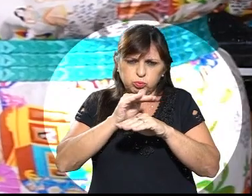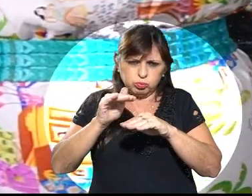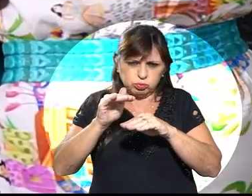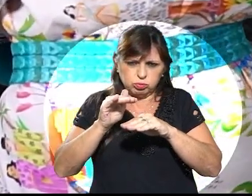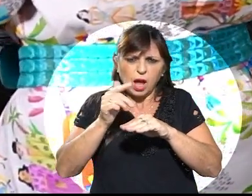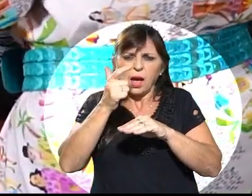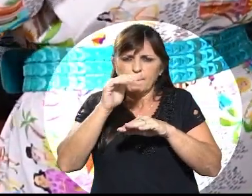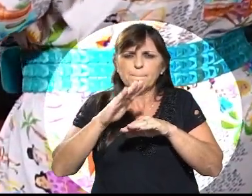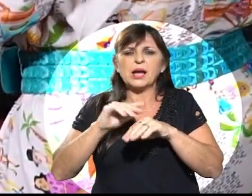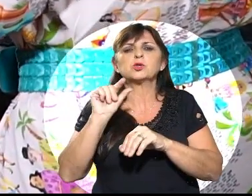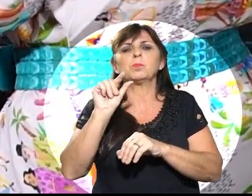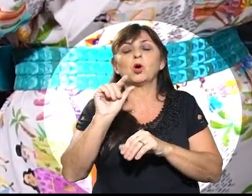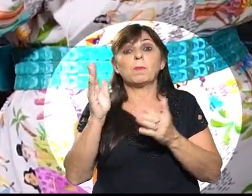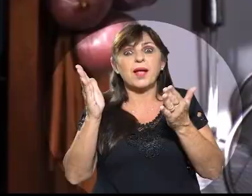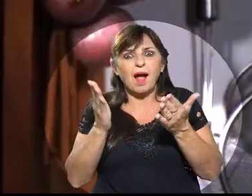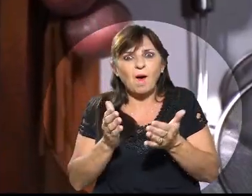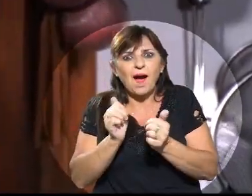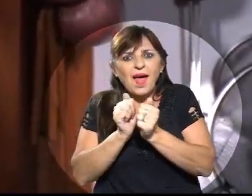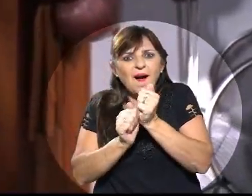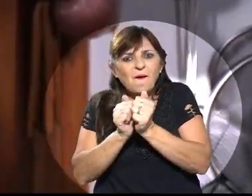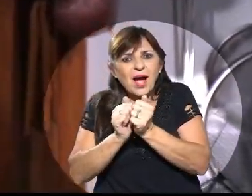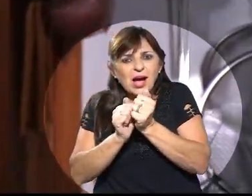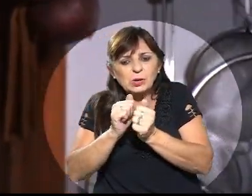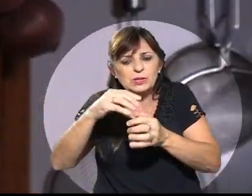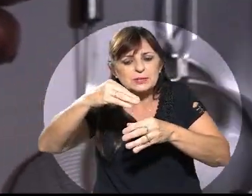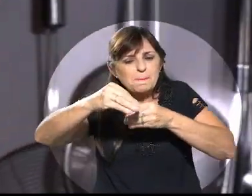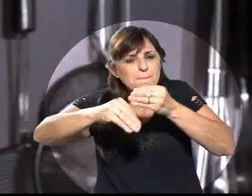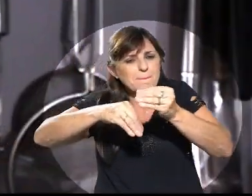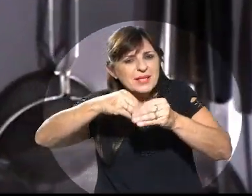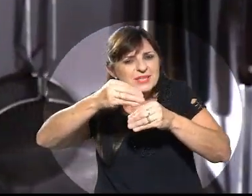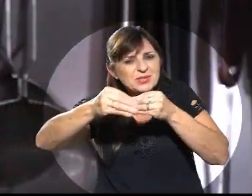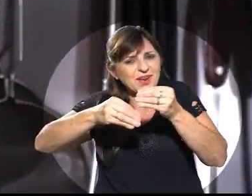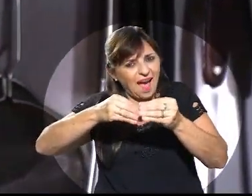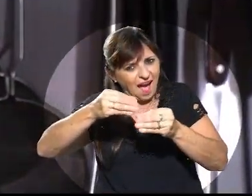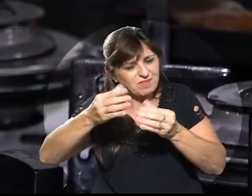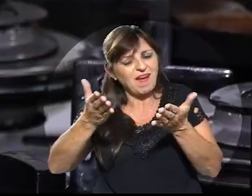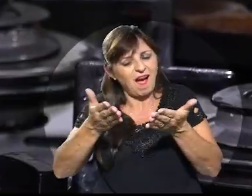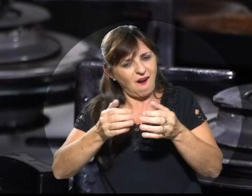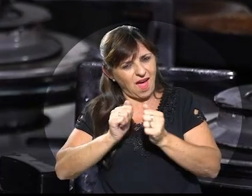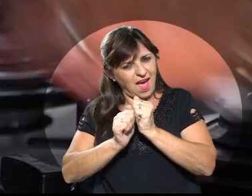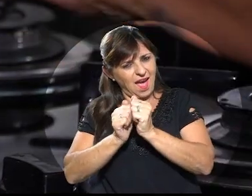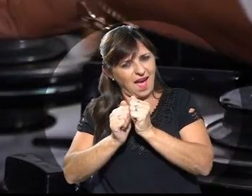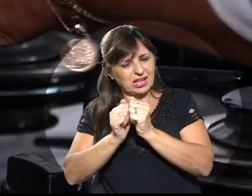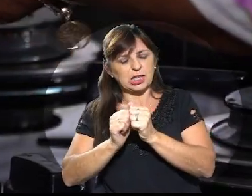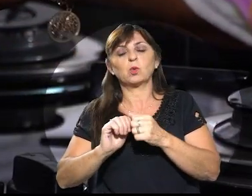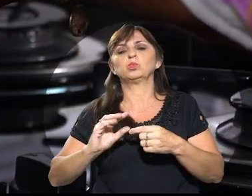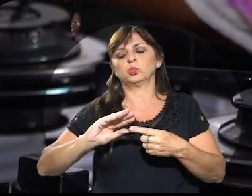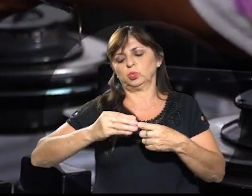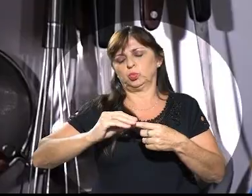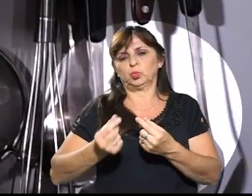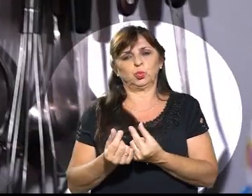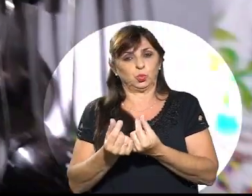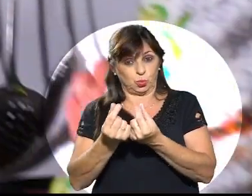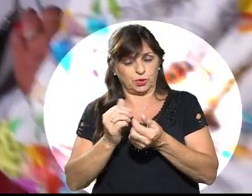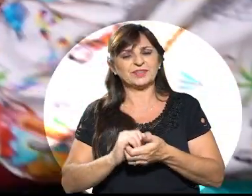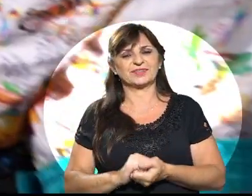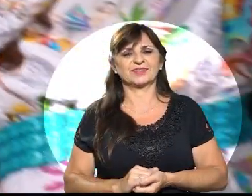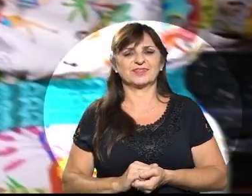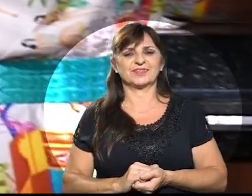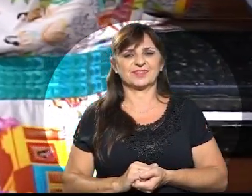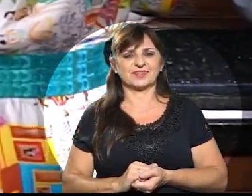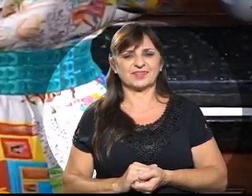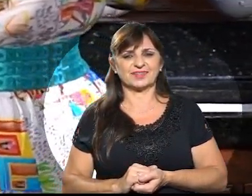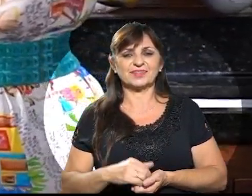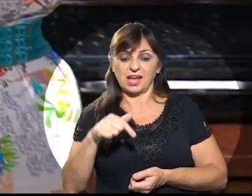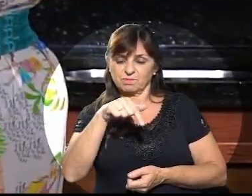vai ser feito todo nesta panela. Tudo junto. Vamos então para a parte do cozimento da lentilha. Tá, então esse tanto de água eu coloquei